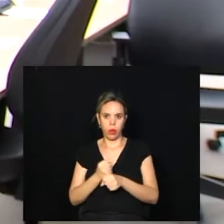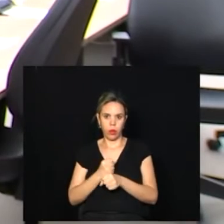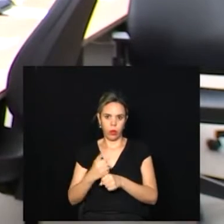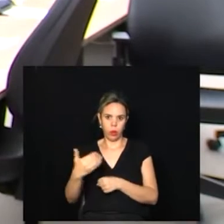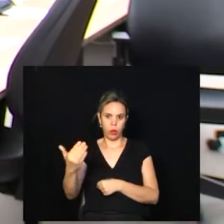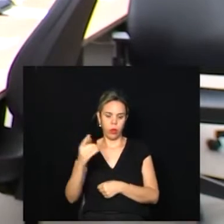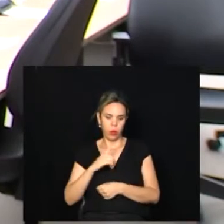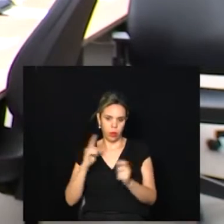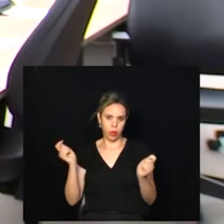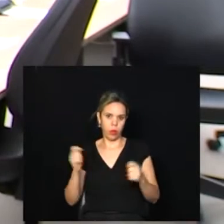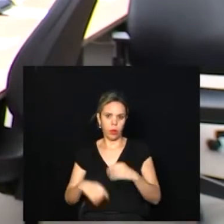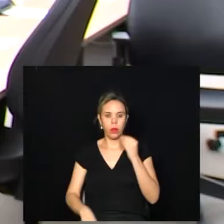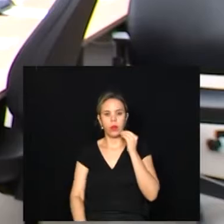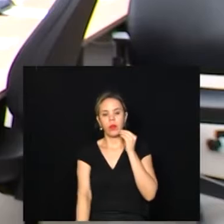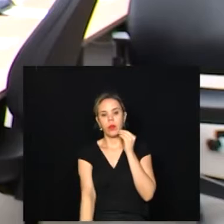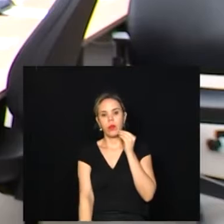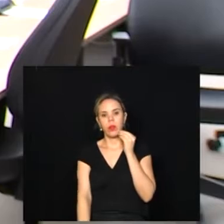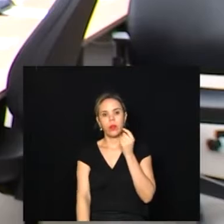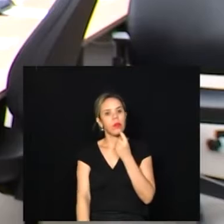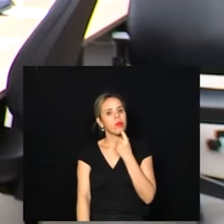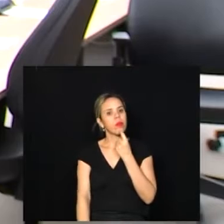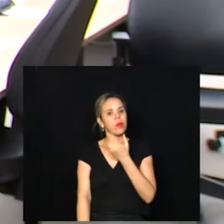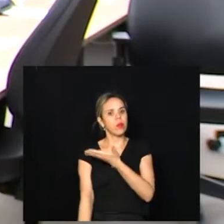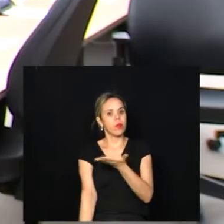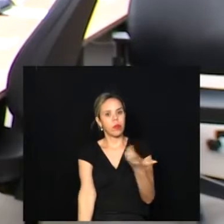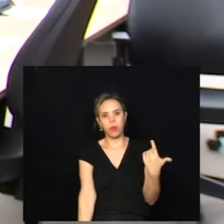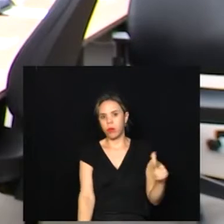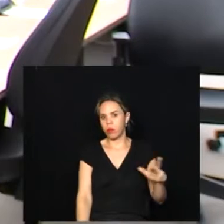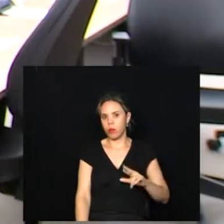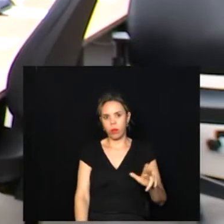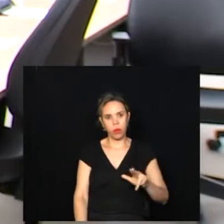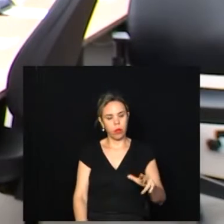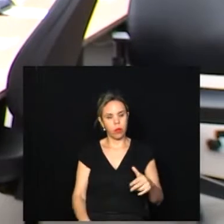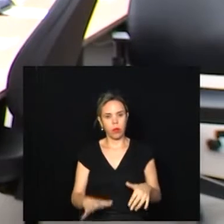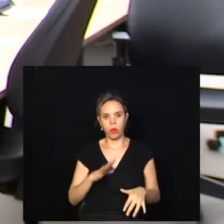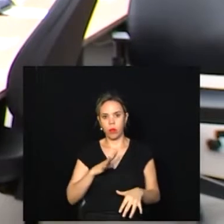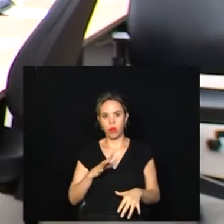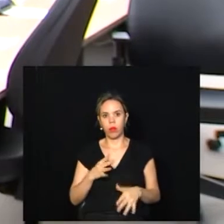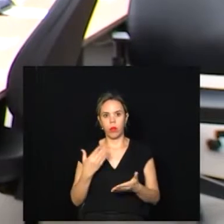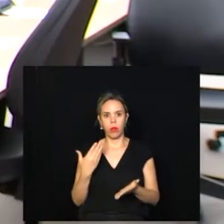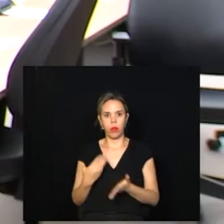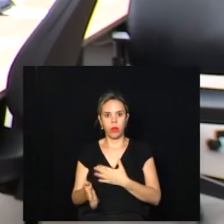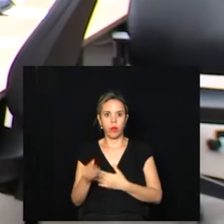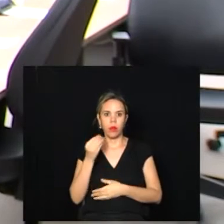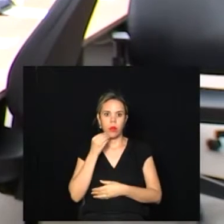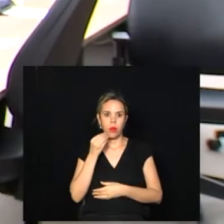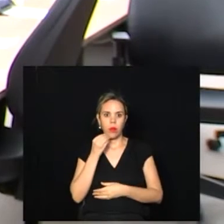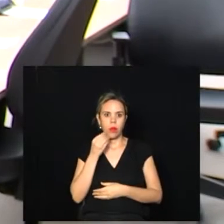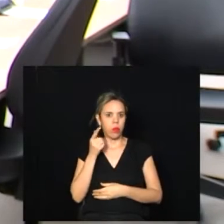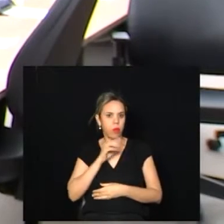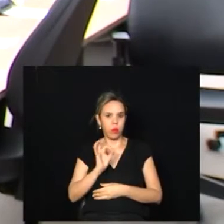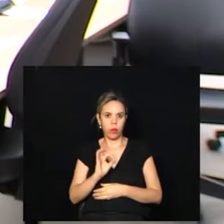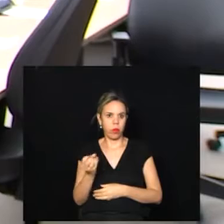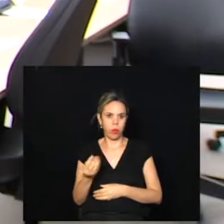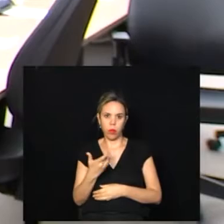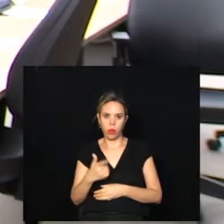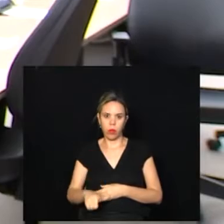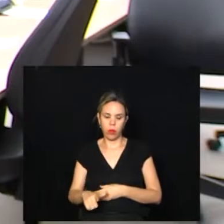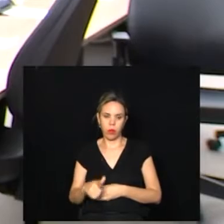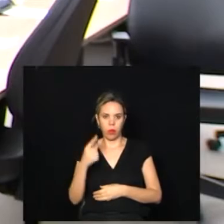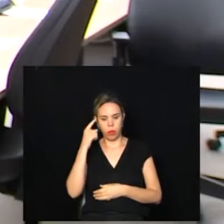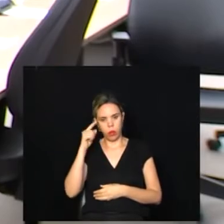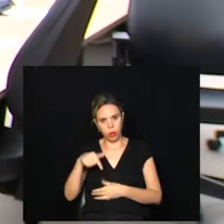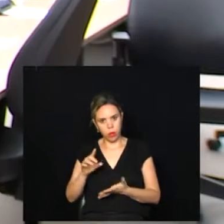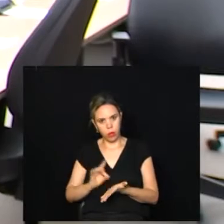que a gente tenha essa possibilidade. E que Campinas não seja uma cidade que simplesmente perdeu essa oportunidade e não vai conseguir novamente. Então a ideia